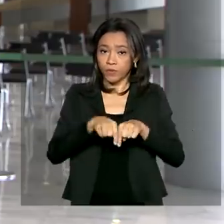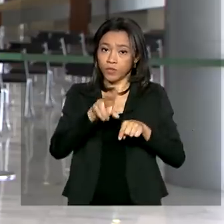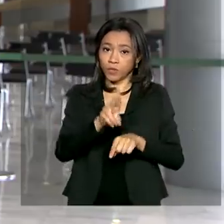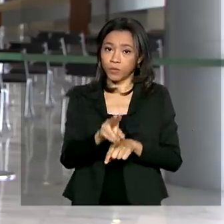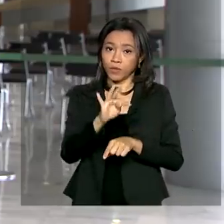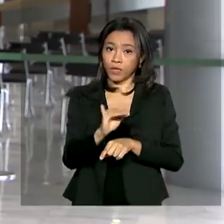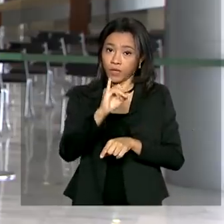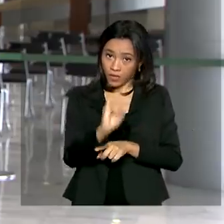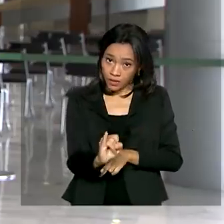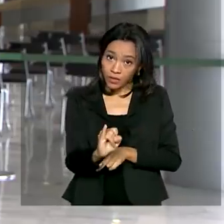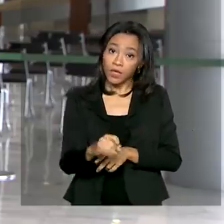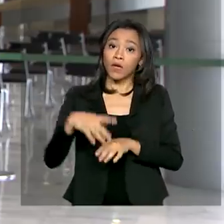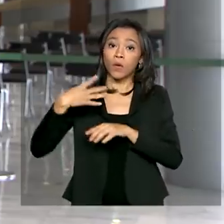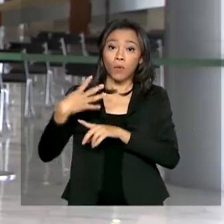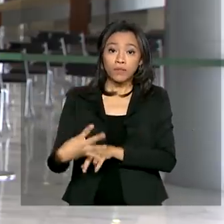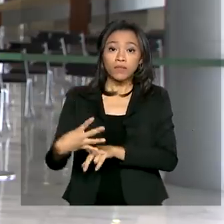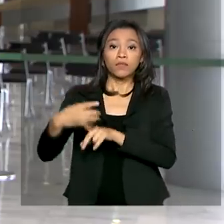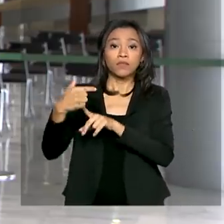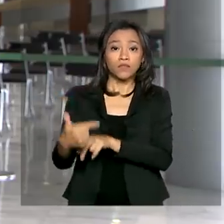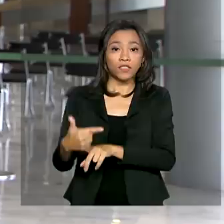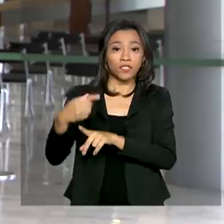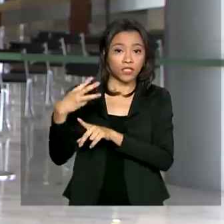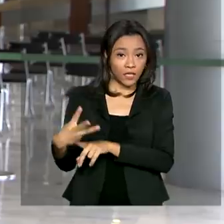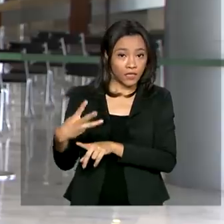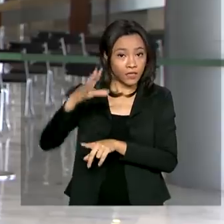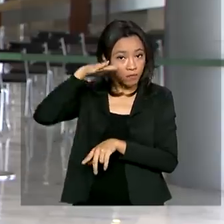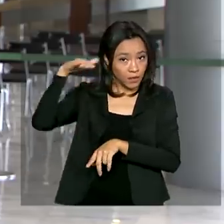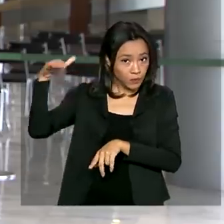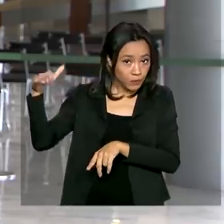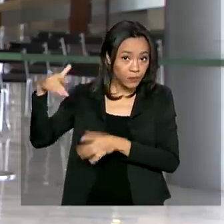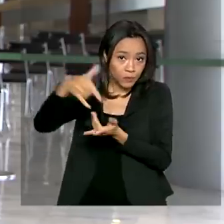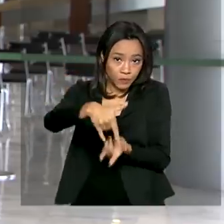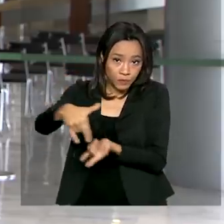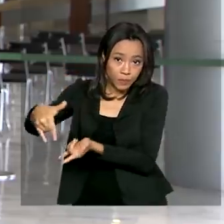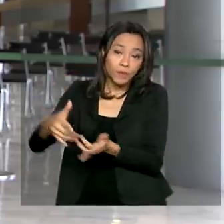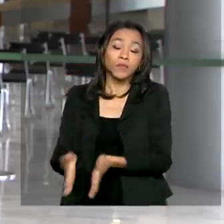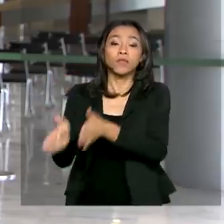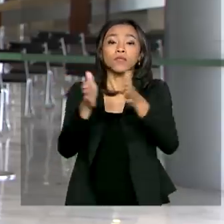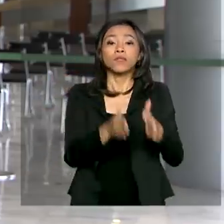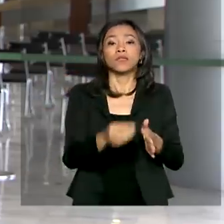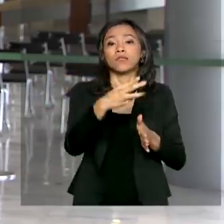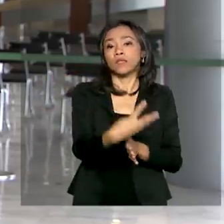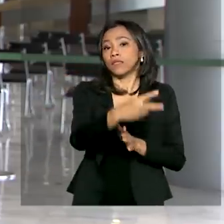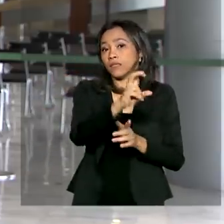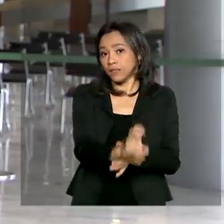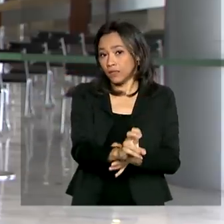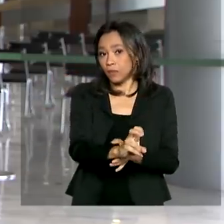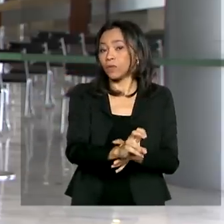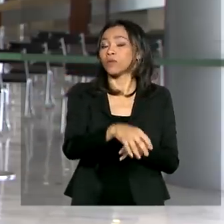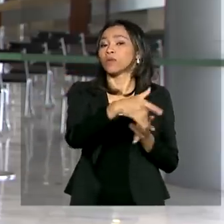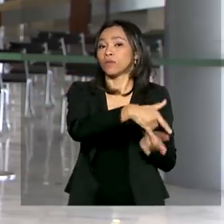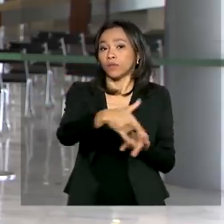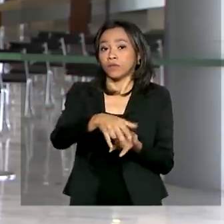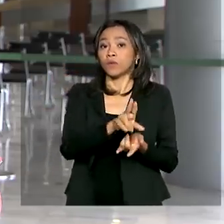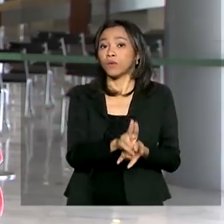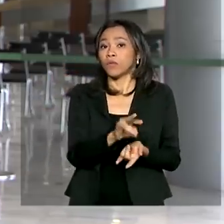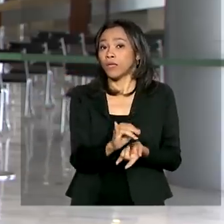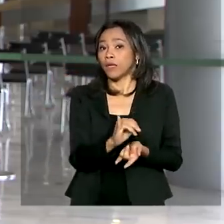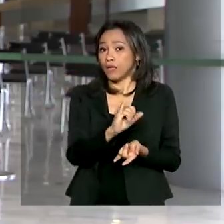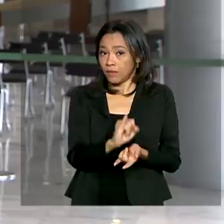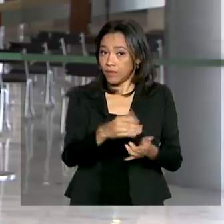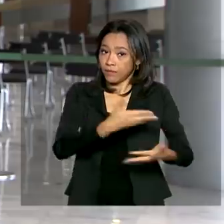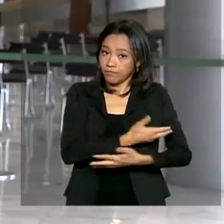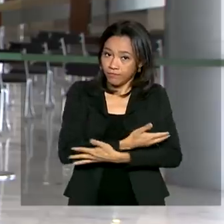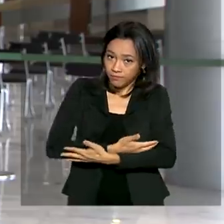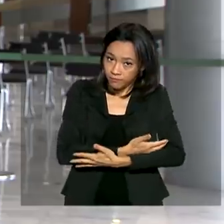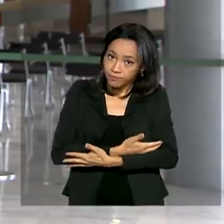São 423 para adultos e 35 UTIs pediátricas. E agora falando